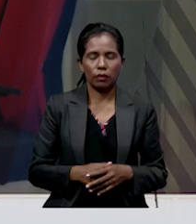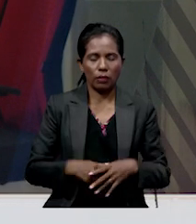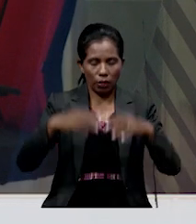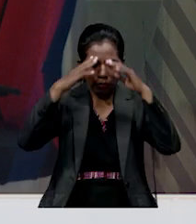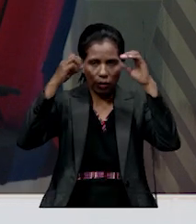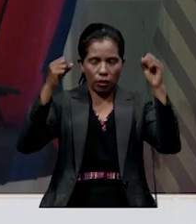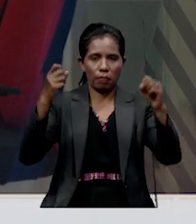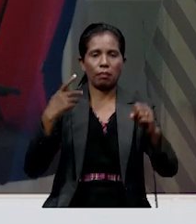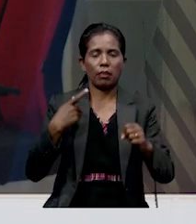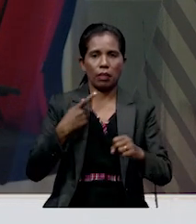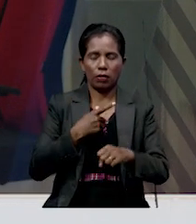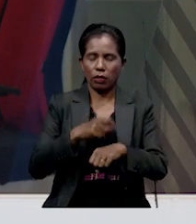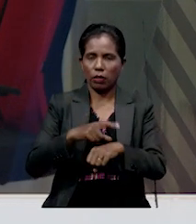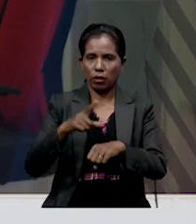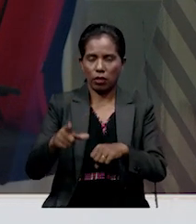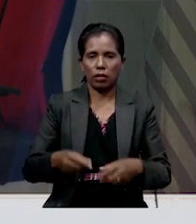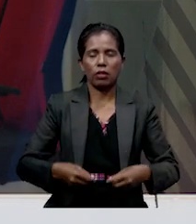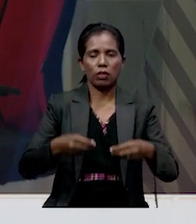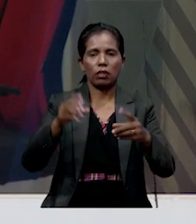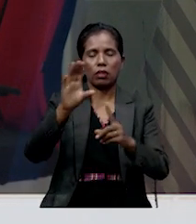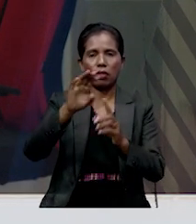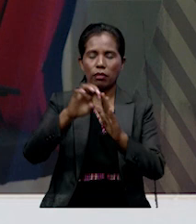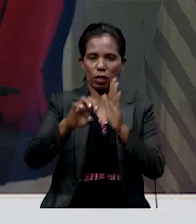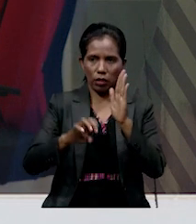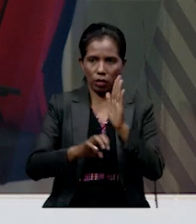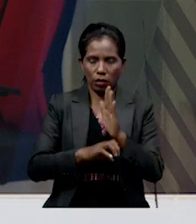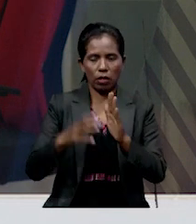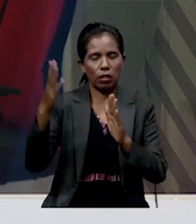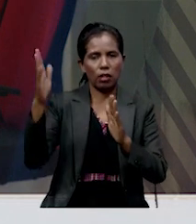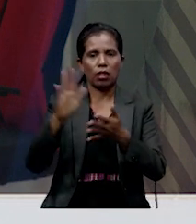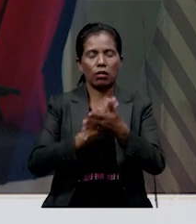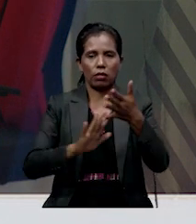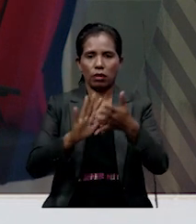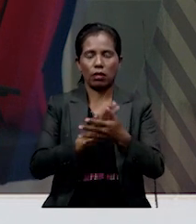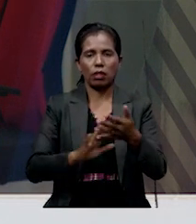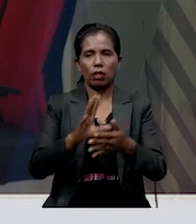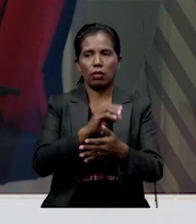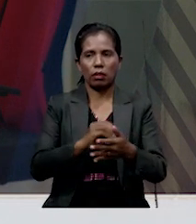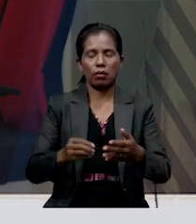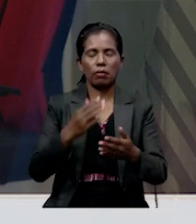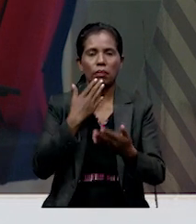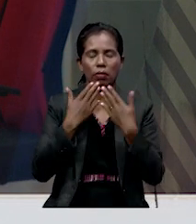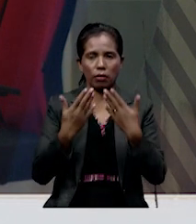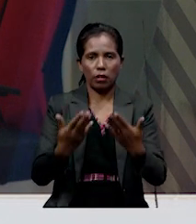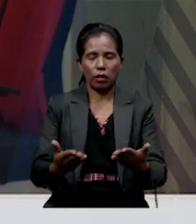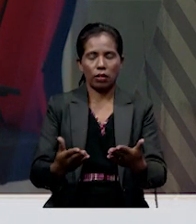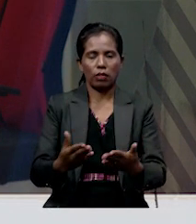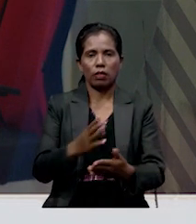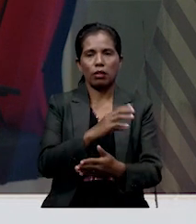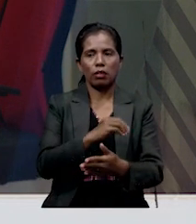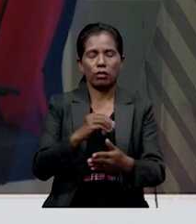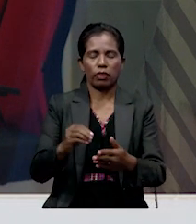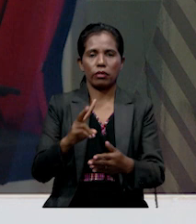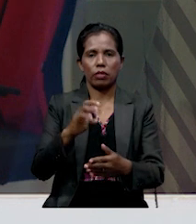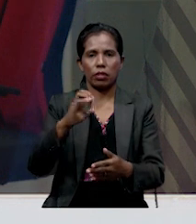Presidente do Parlamento Nacional se substitui chefe de Estado e a cerimônia recessão no missa agradecimento ao cardeal Virgílio do Carmo